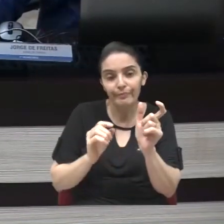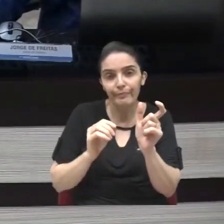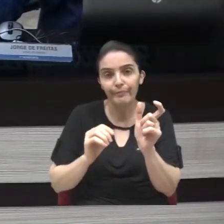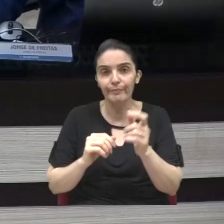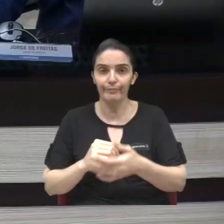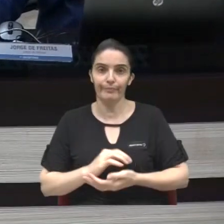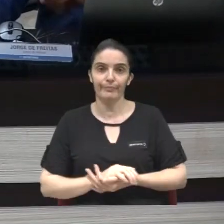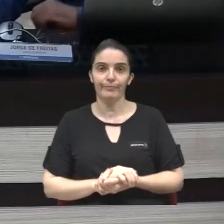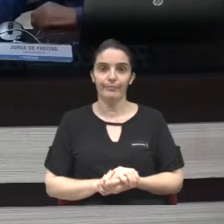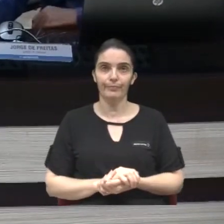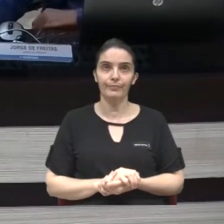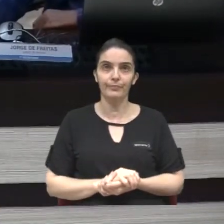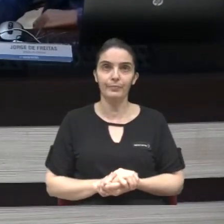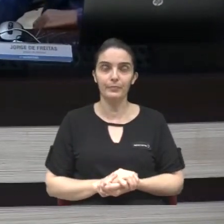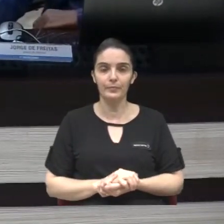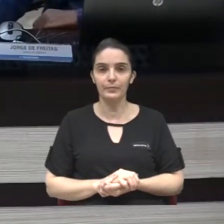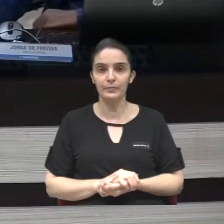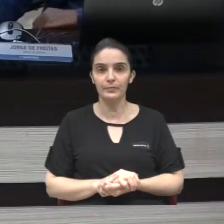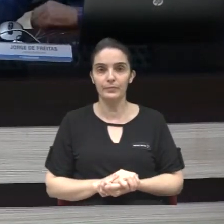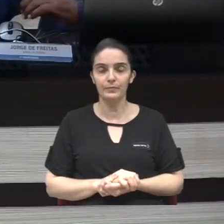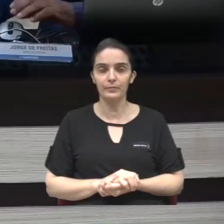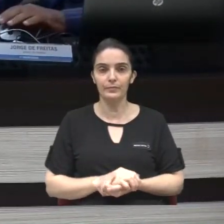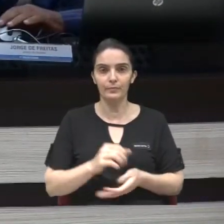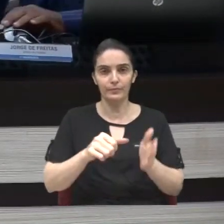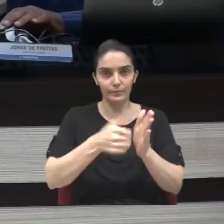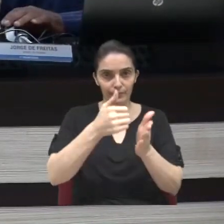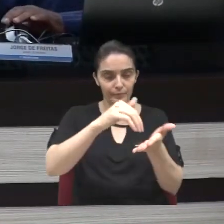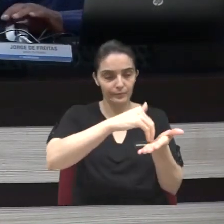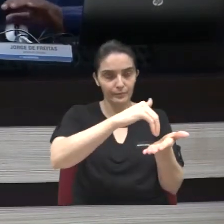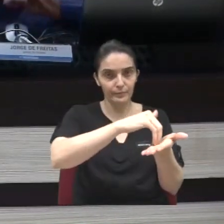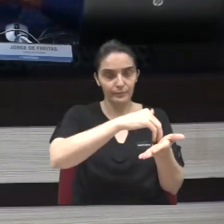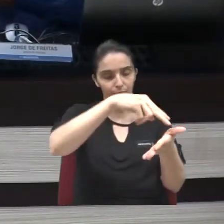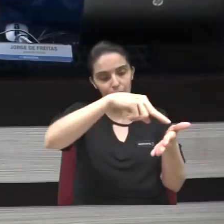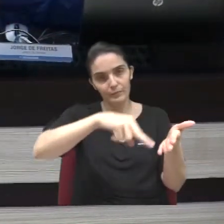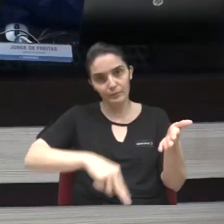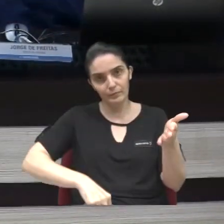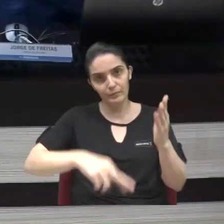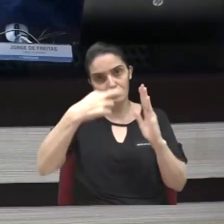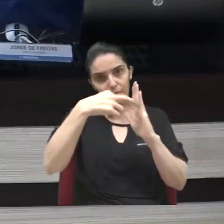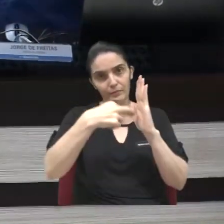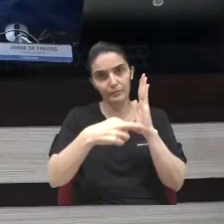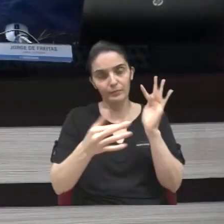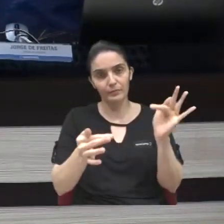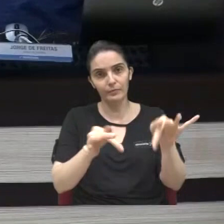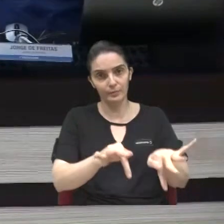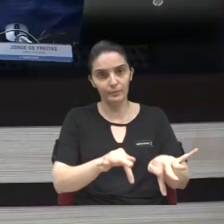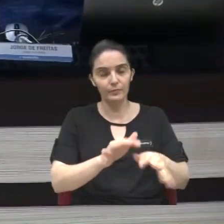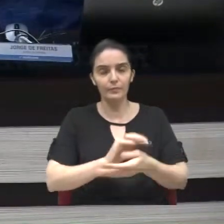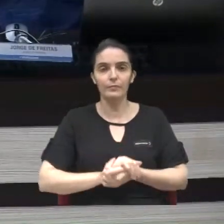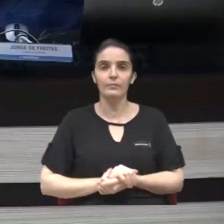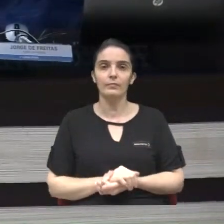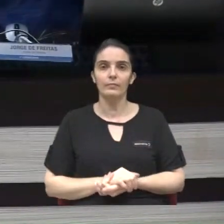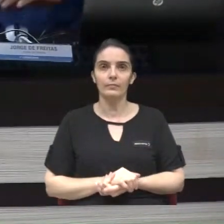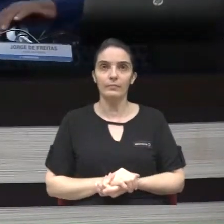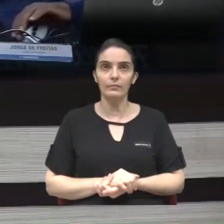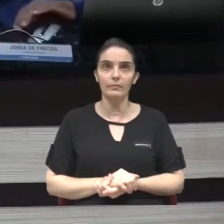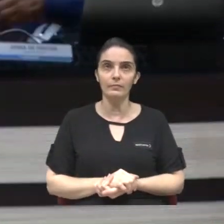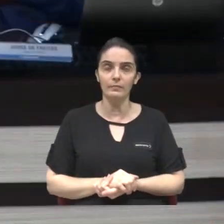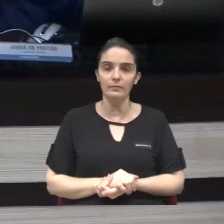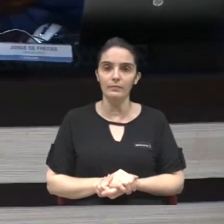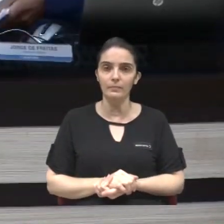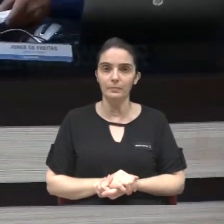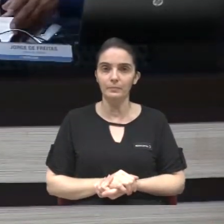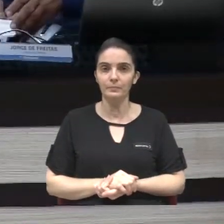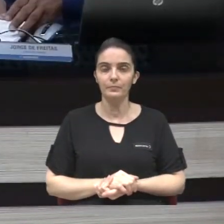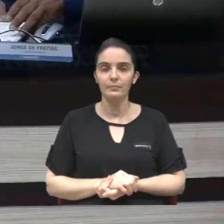PCJ. Ao primeiro secretário para a leitura do relatório final. Questão de ordem, senhor presidente. Questão de